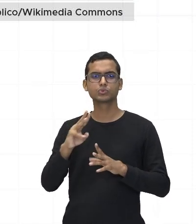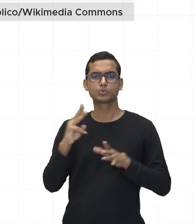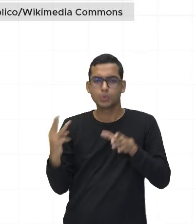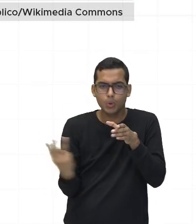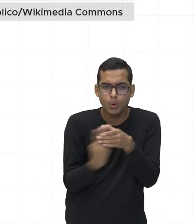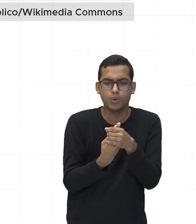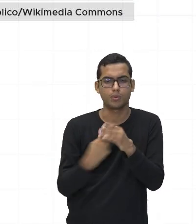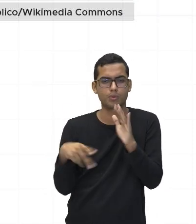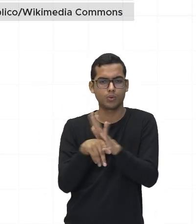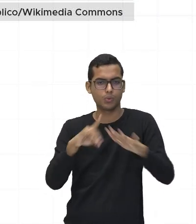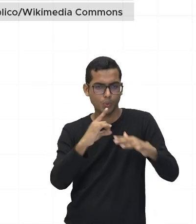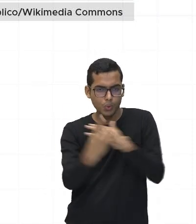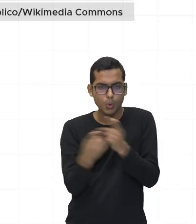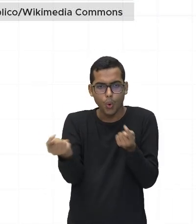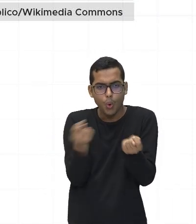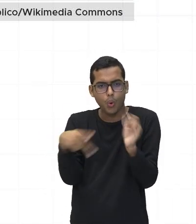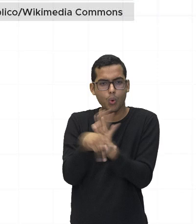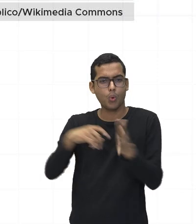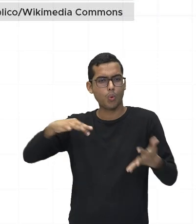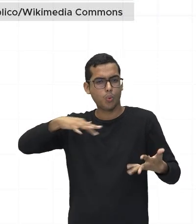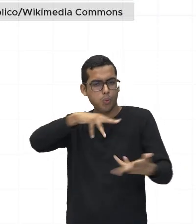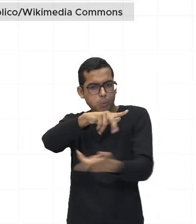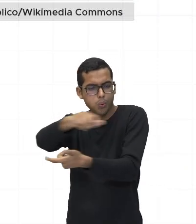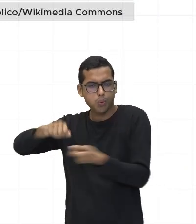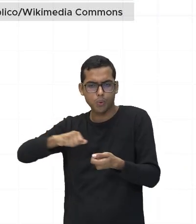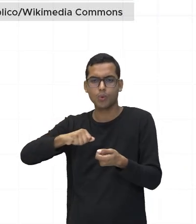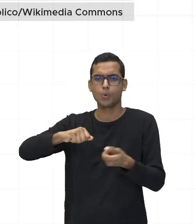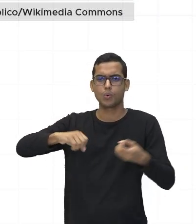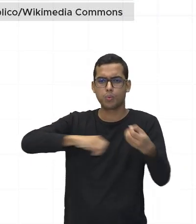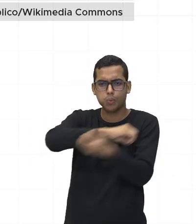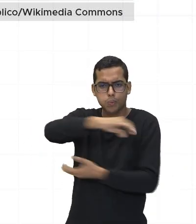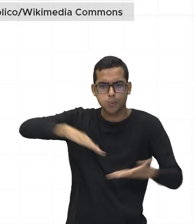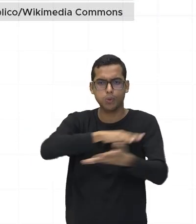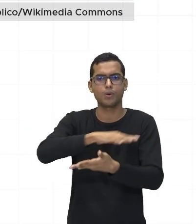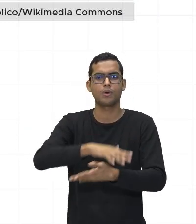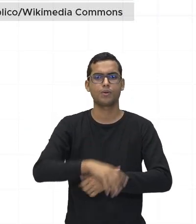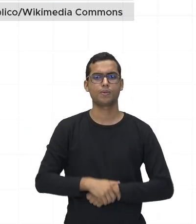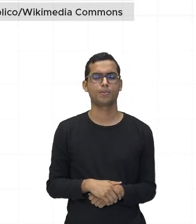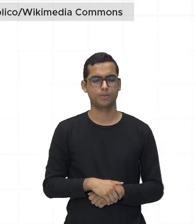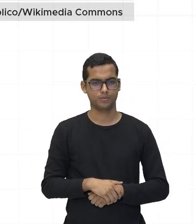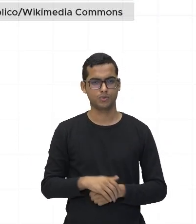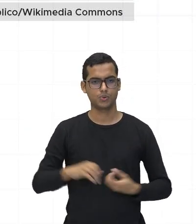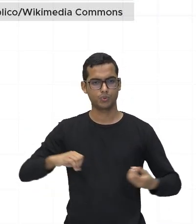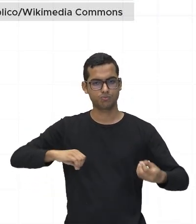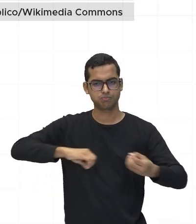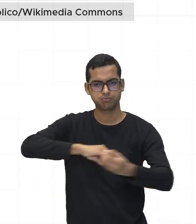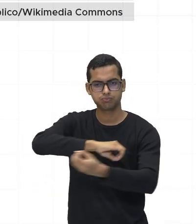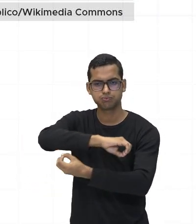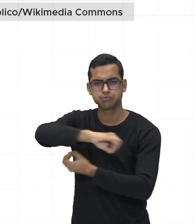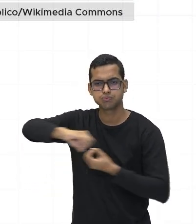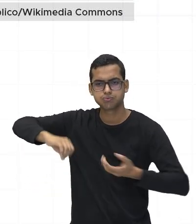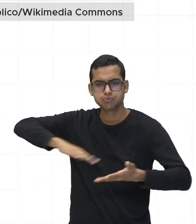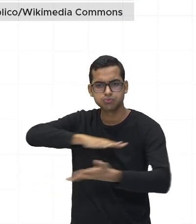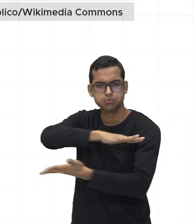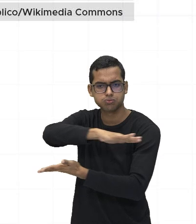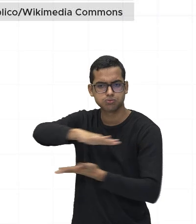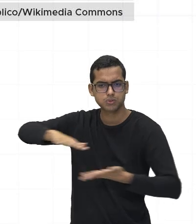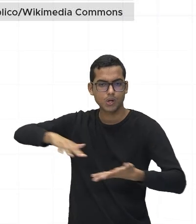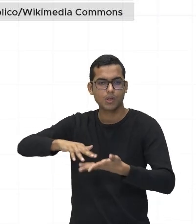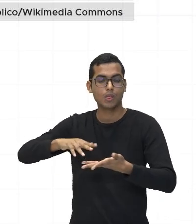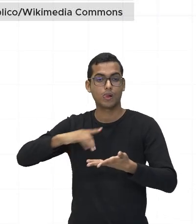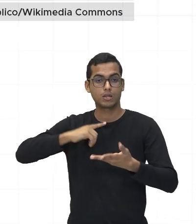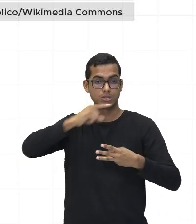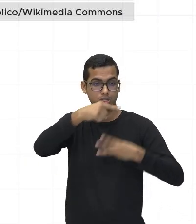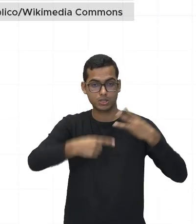trindade dos deuses que controlam as forças universais segundo o hinduísmo. Né? São os três principais